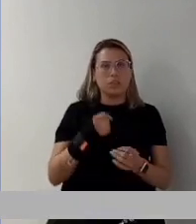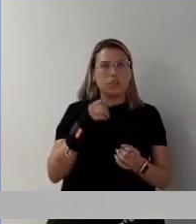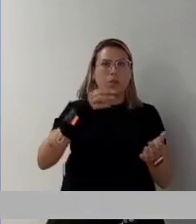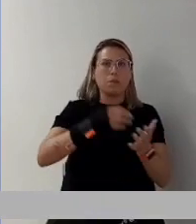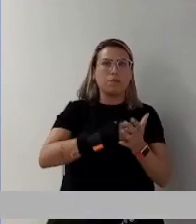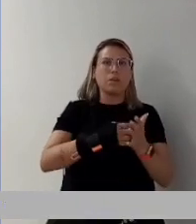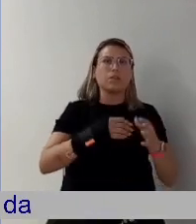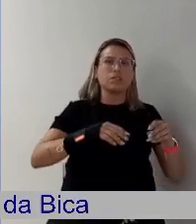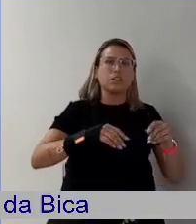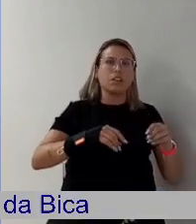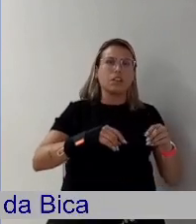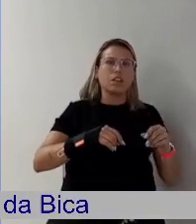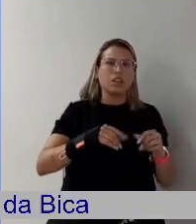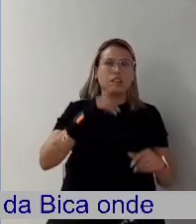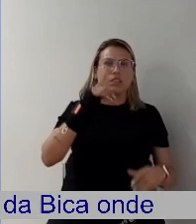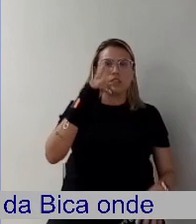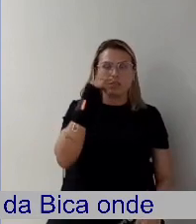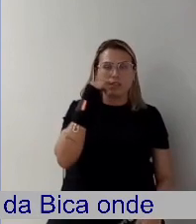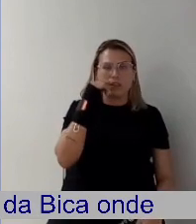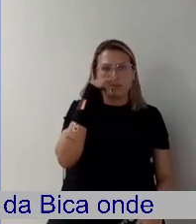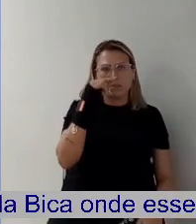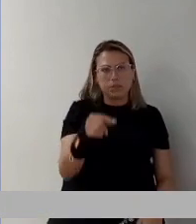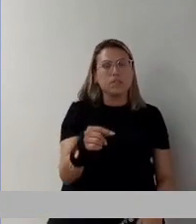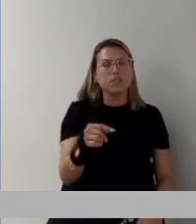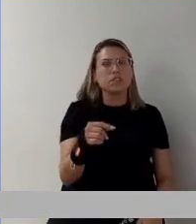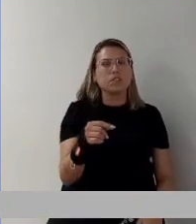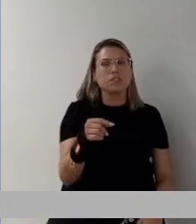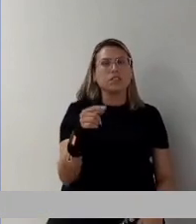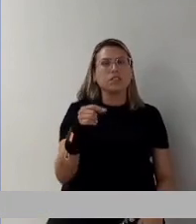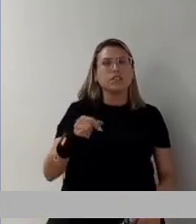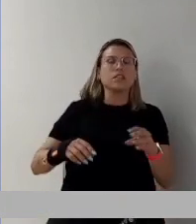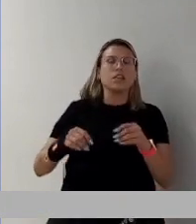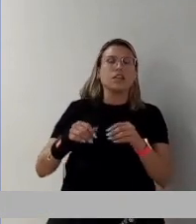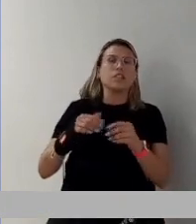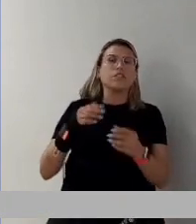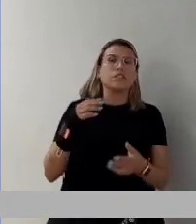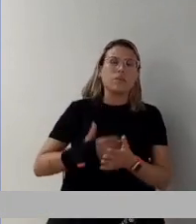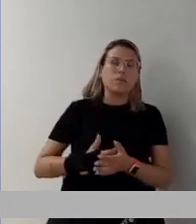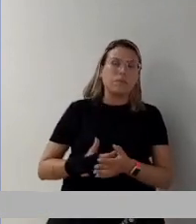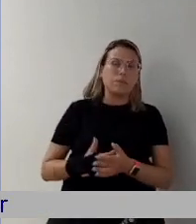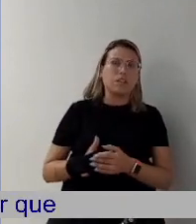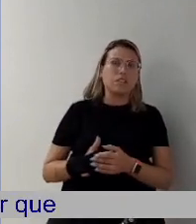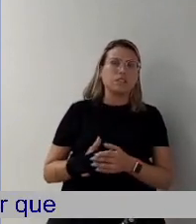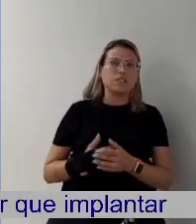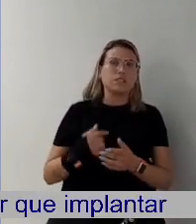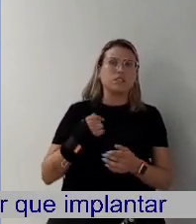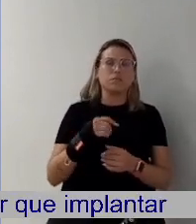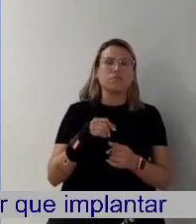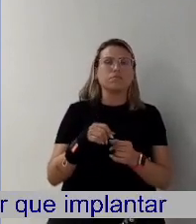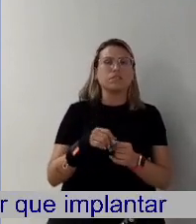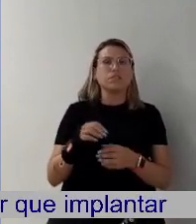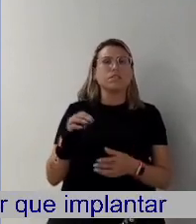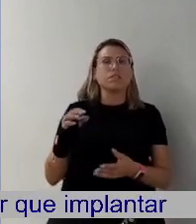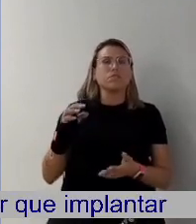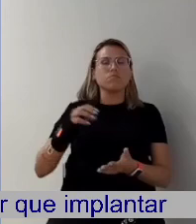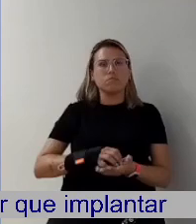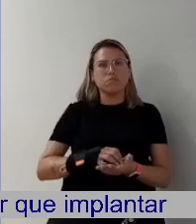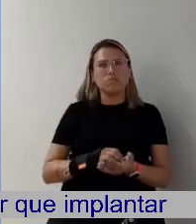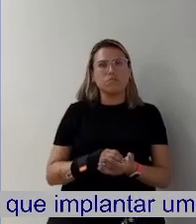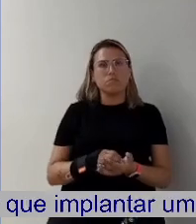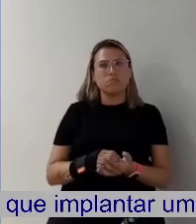daágua da Bica onde esse terreno foi comprado onde nós vamos ter que implantar eh um